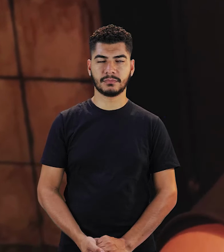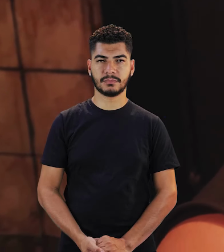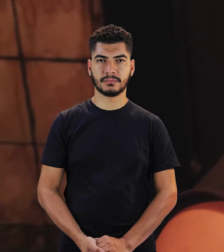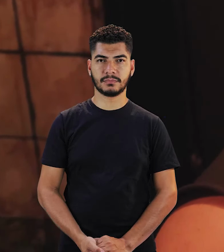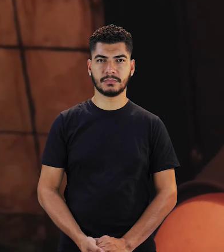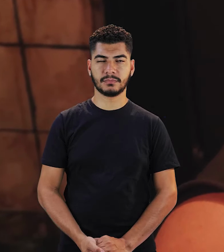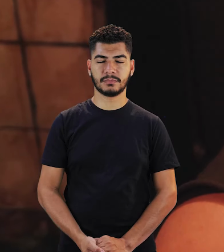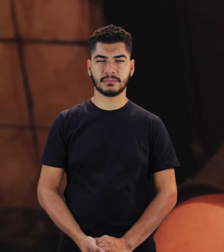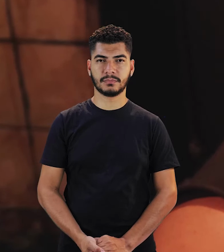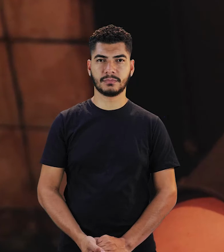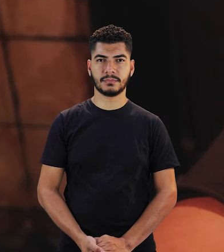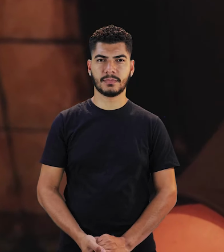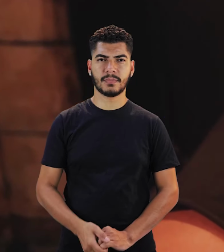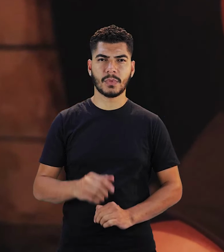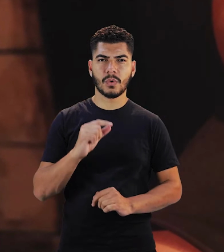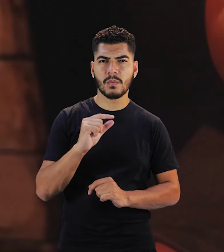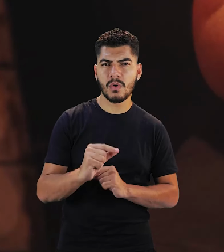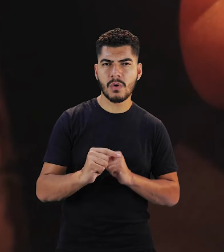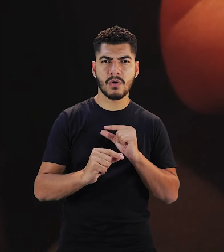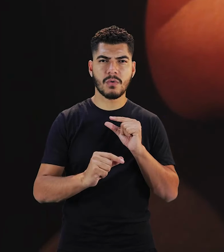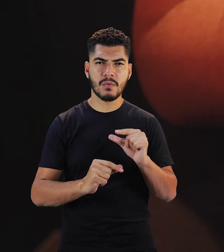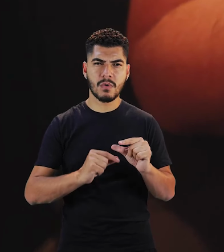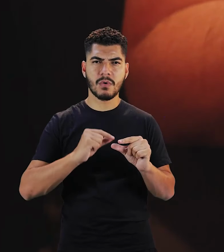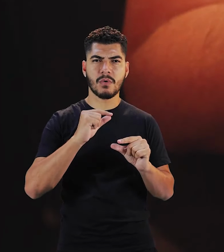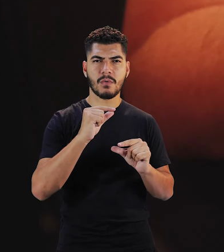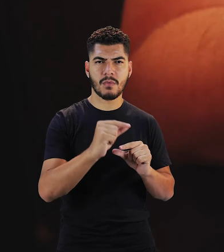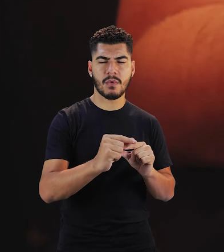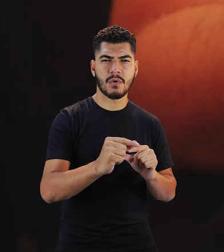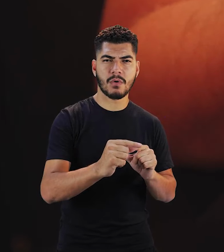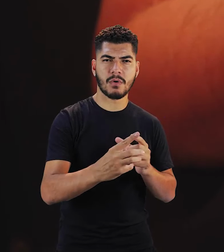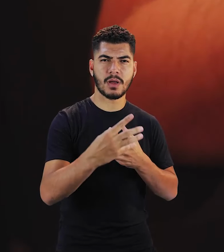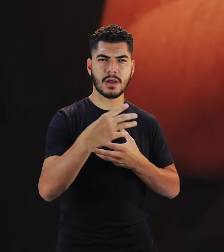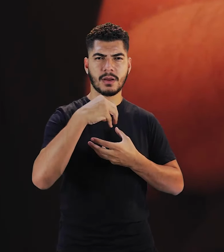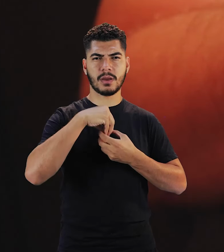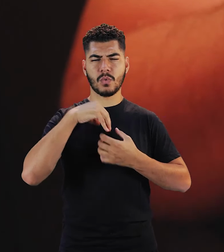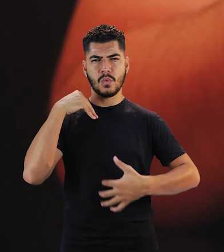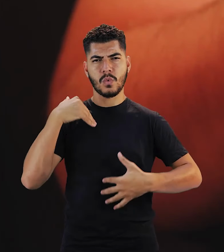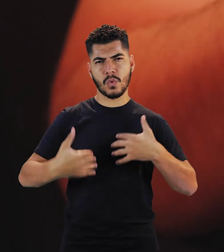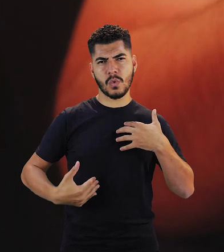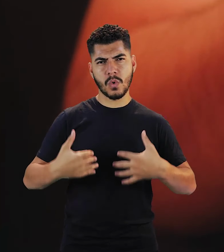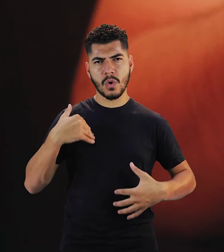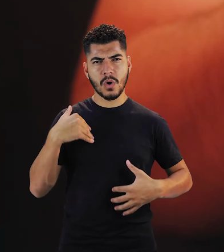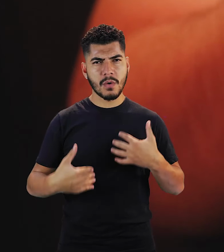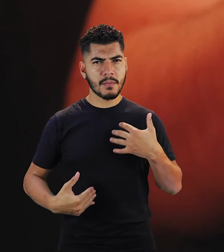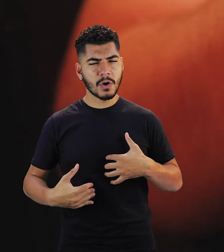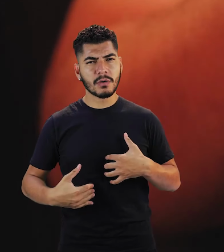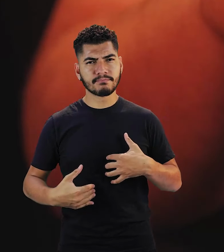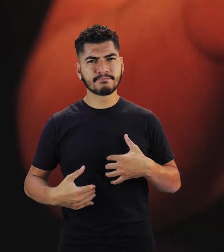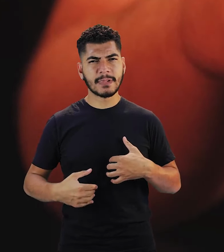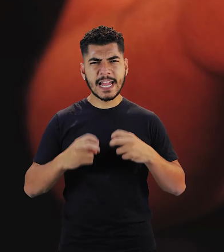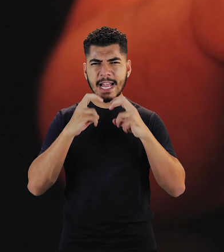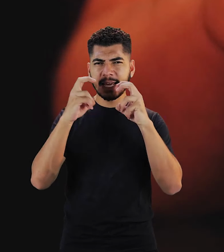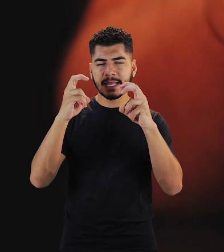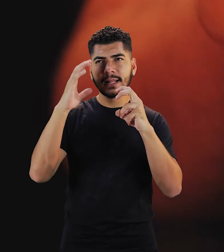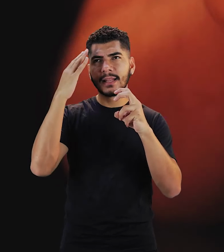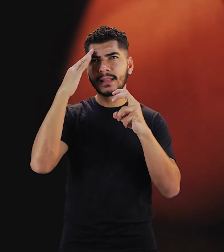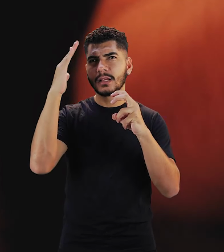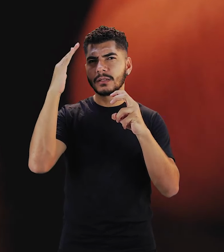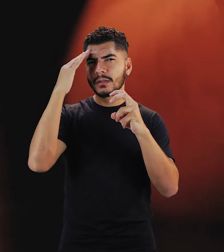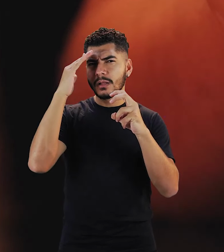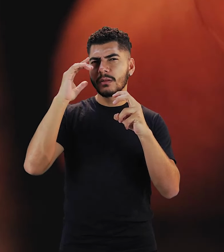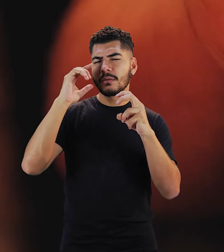Pouco a pouco, fundia-se nesse grande corpo ululante, cujo grito ele compreendia cada vez melhor. Esse grito que,